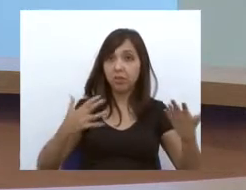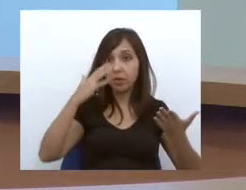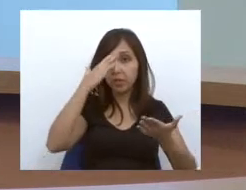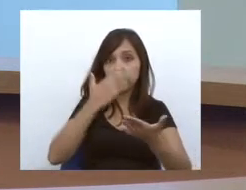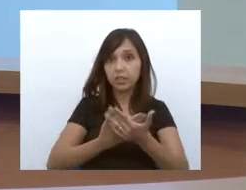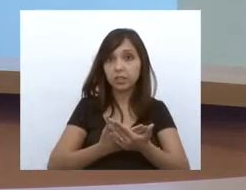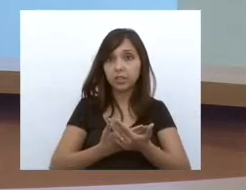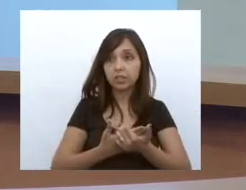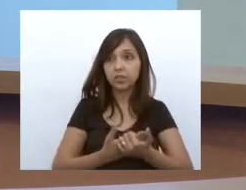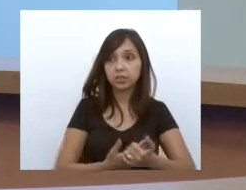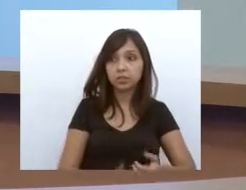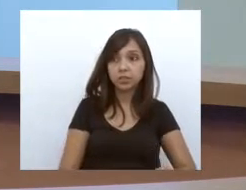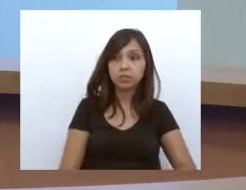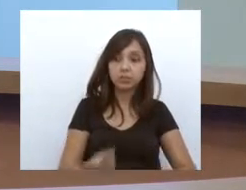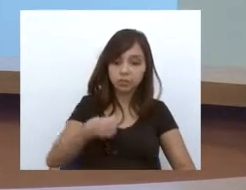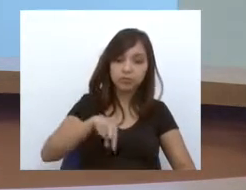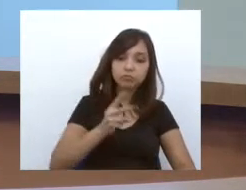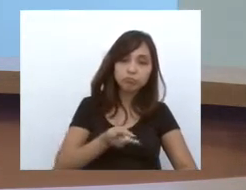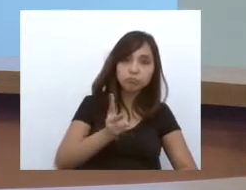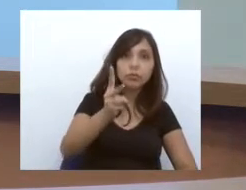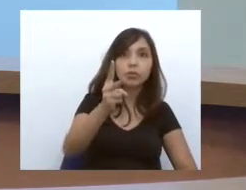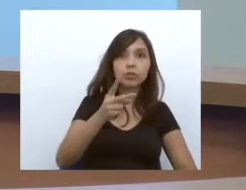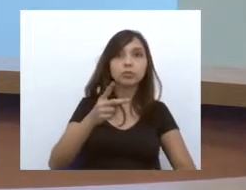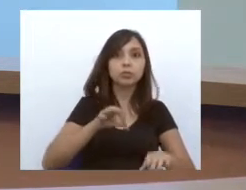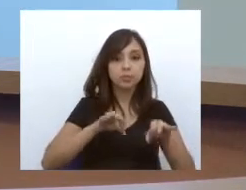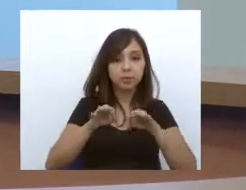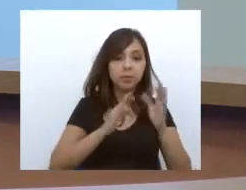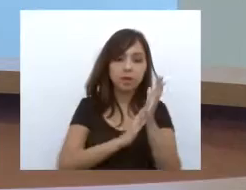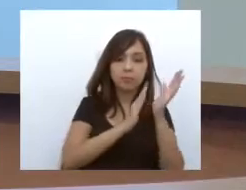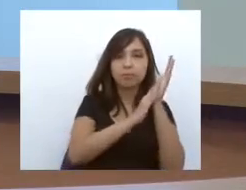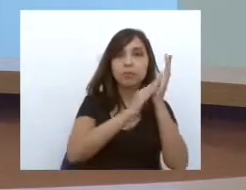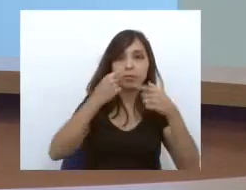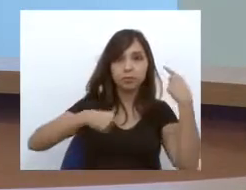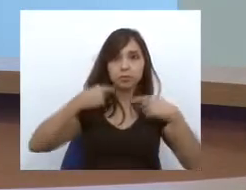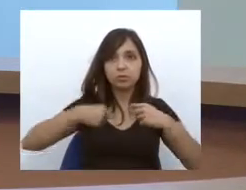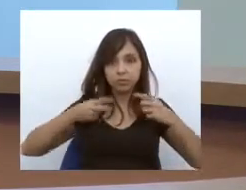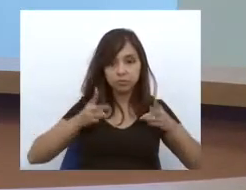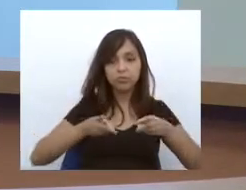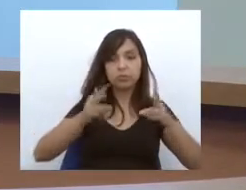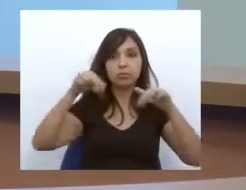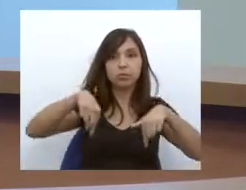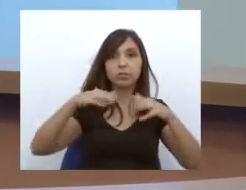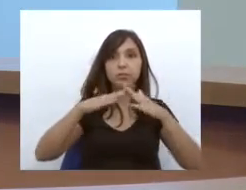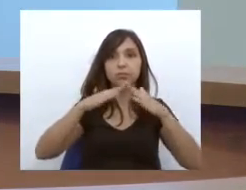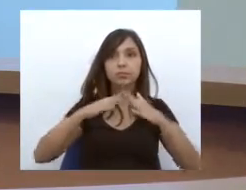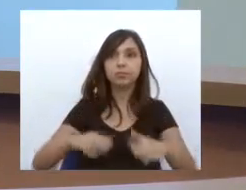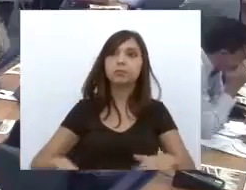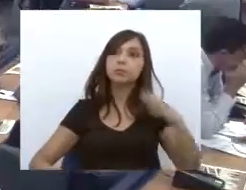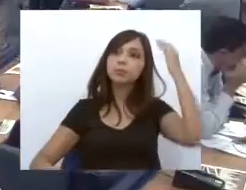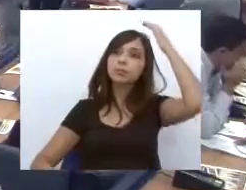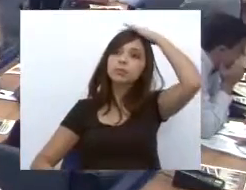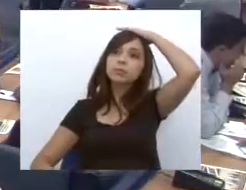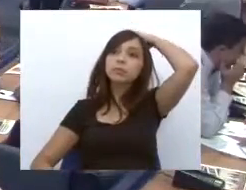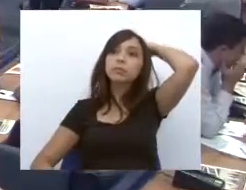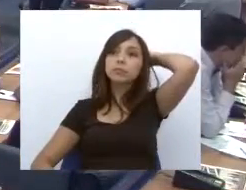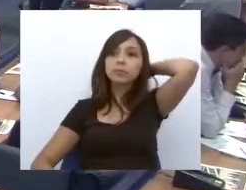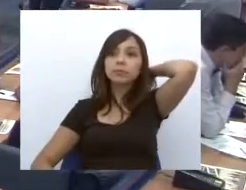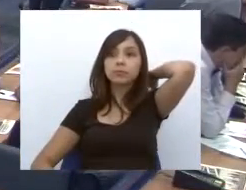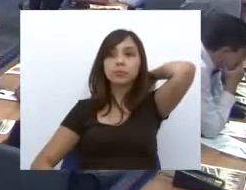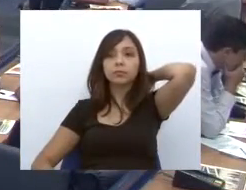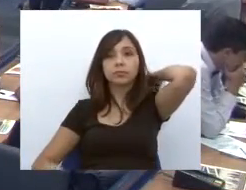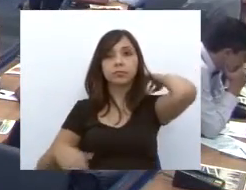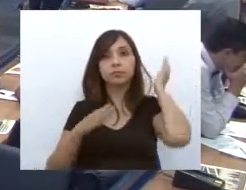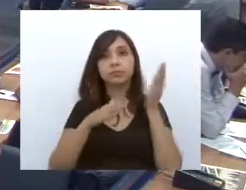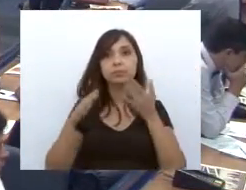nós tenhamos, sim, vereadora, que continuar, por todas as propostas, essa discussão aqui nessa casa. Pela ordem, senhor